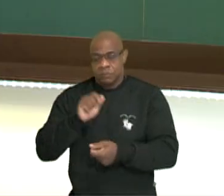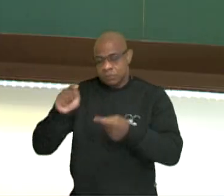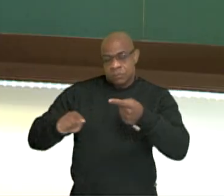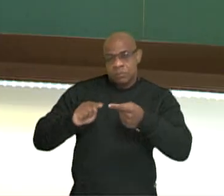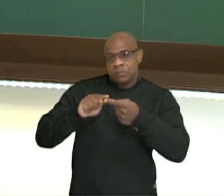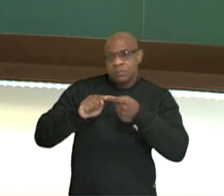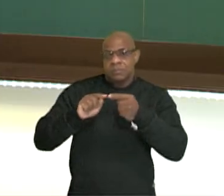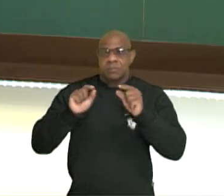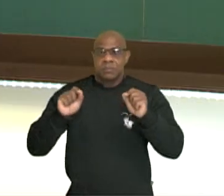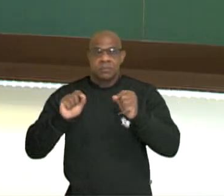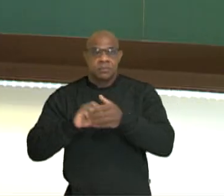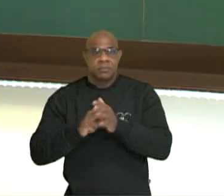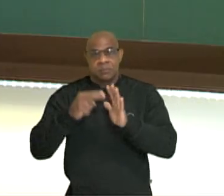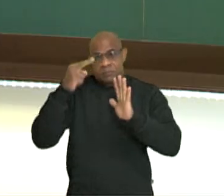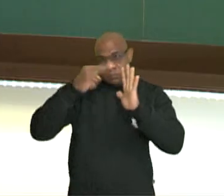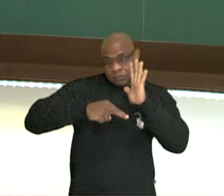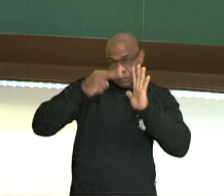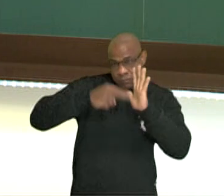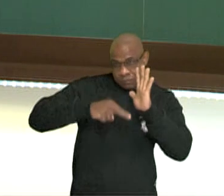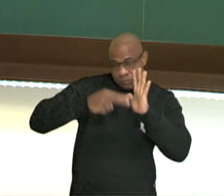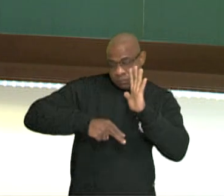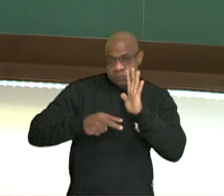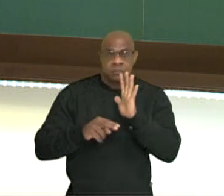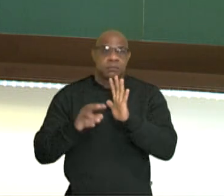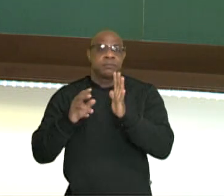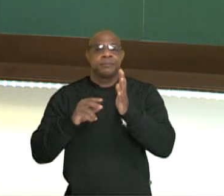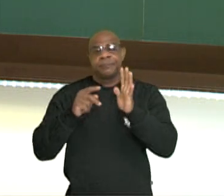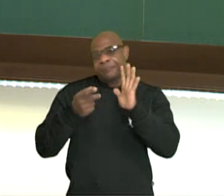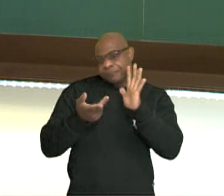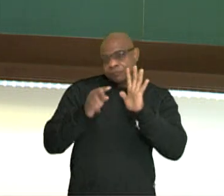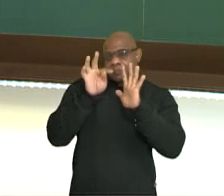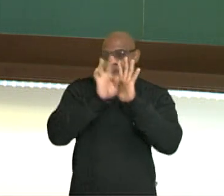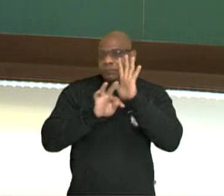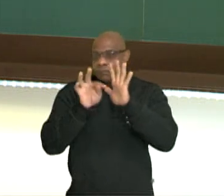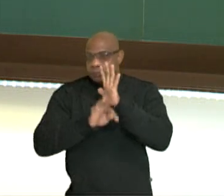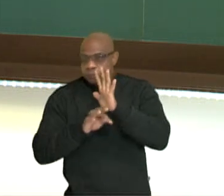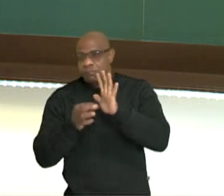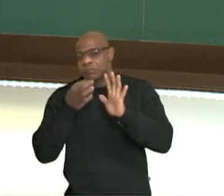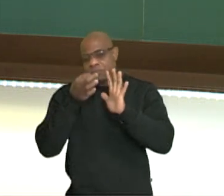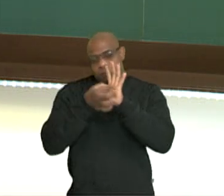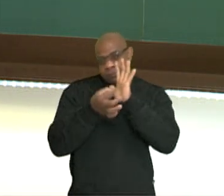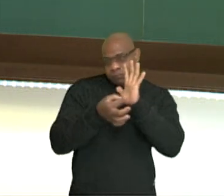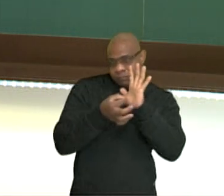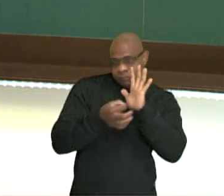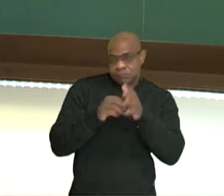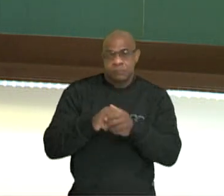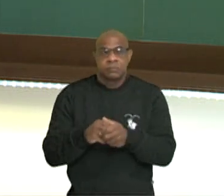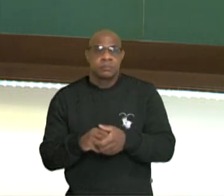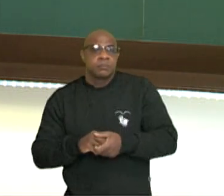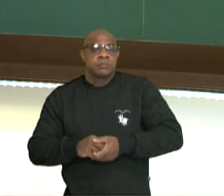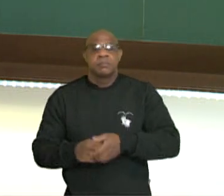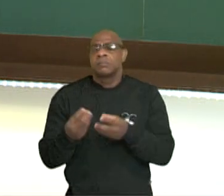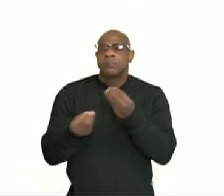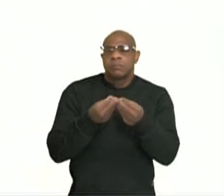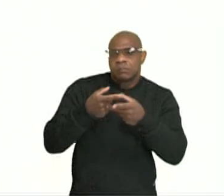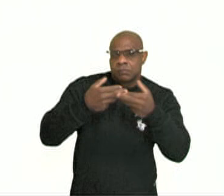Objetivos: ler trechos do artigo de opinião, identificar os elementos da